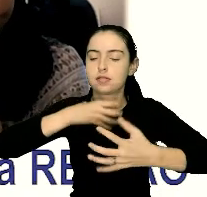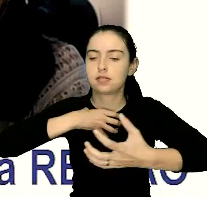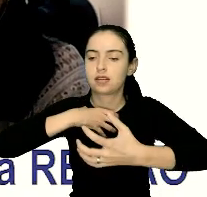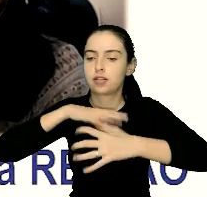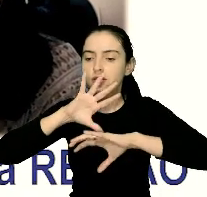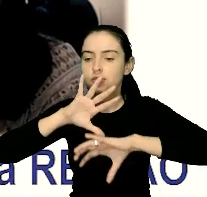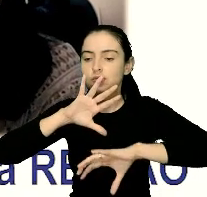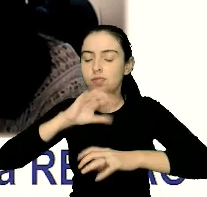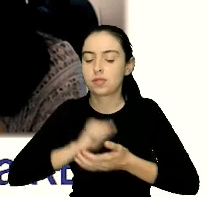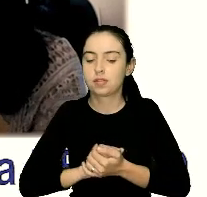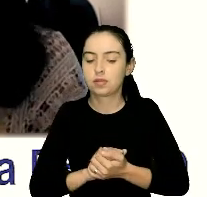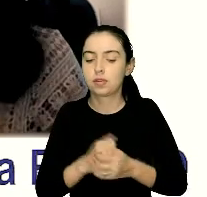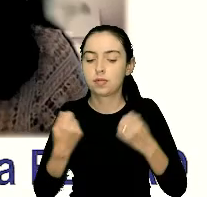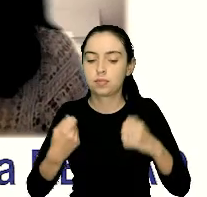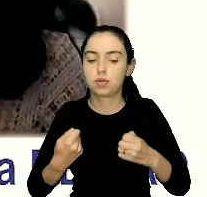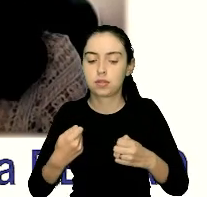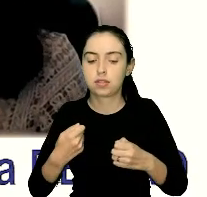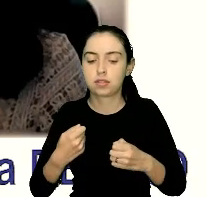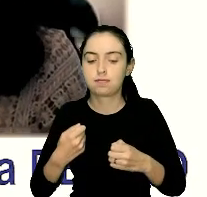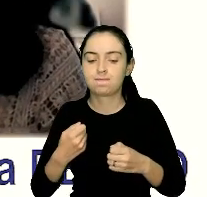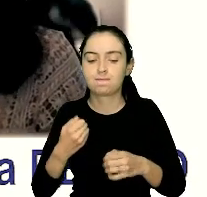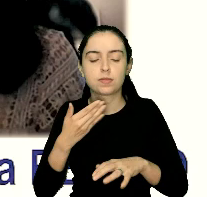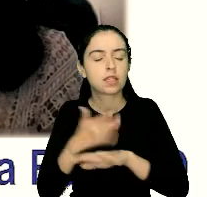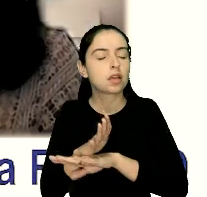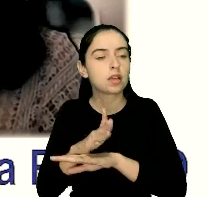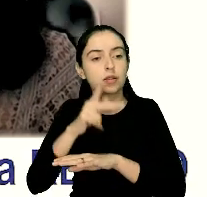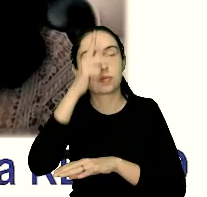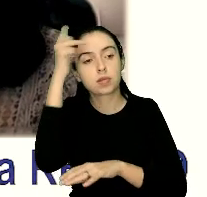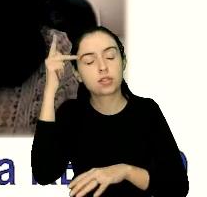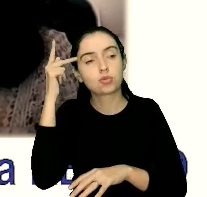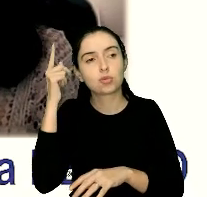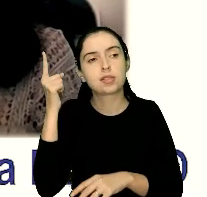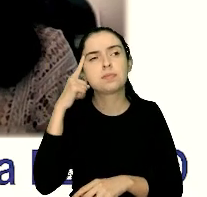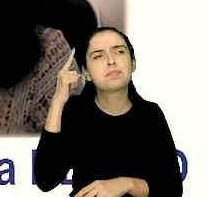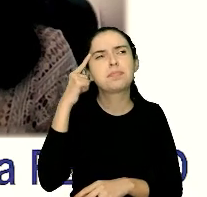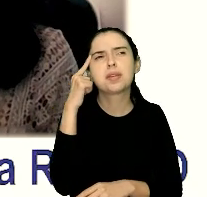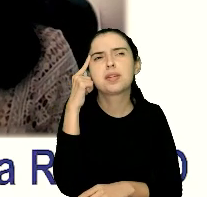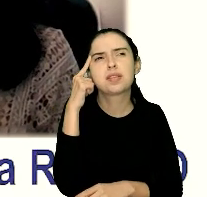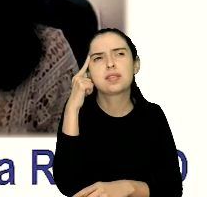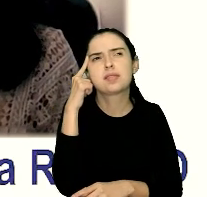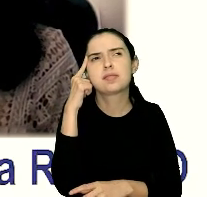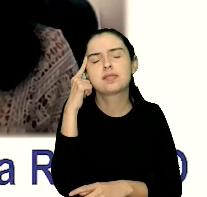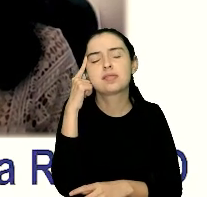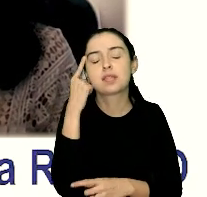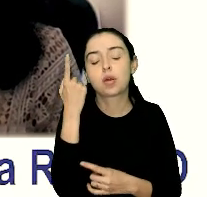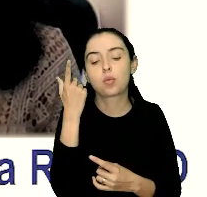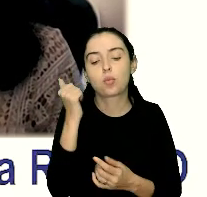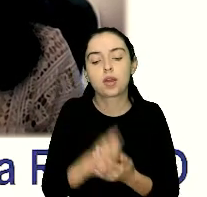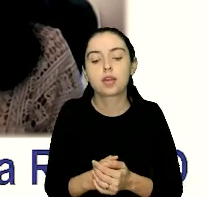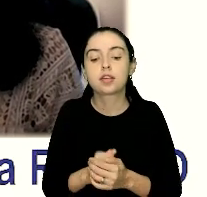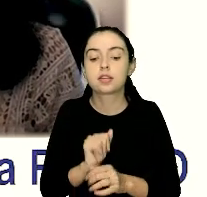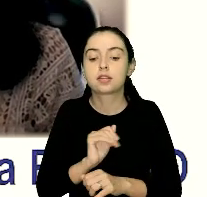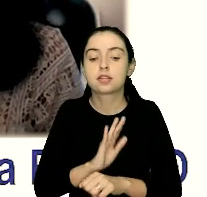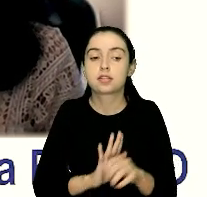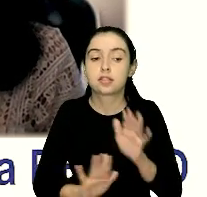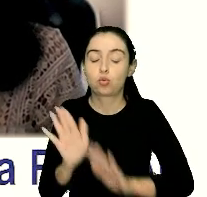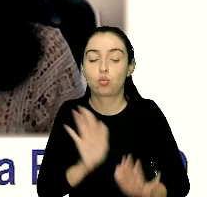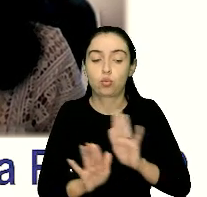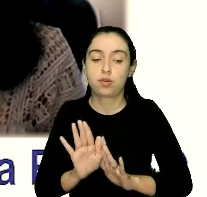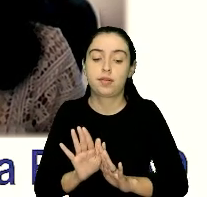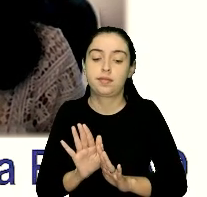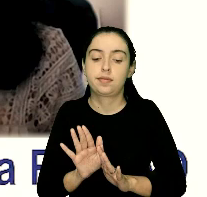permitir com que as pessoas reflitam e se preparem de alguma maneira, né, para este